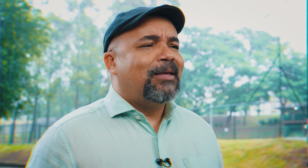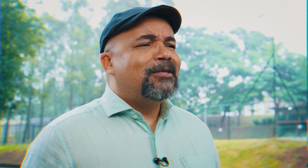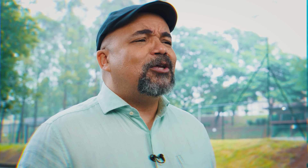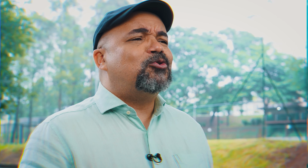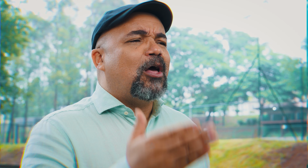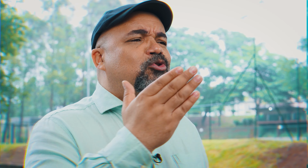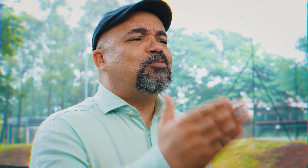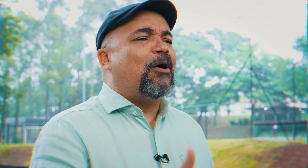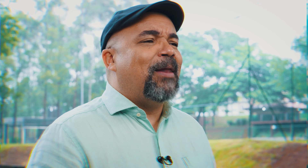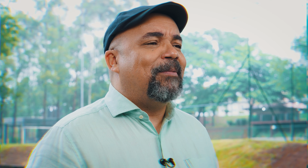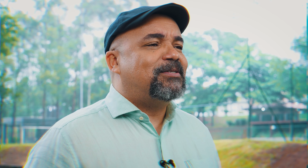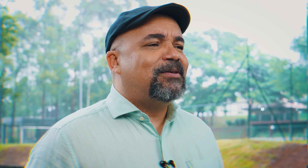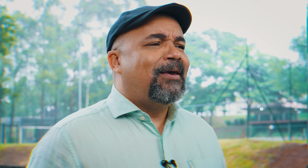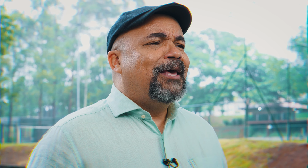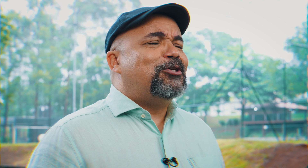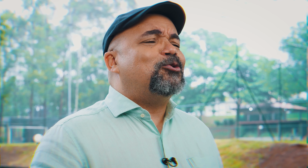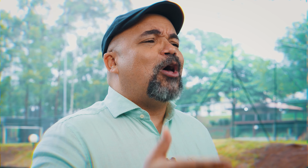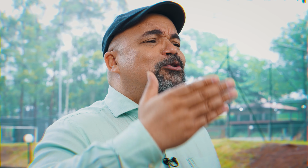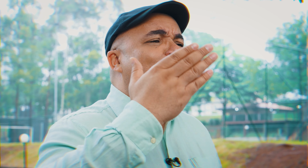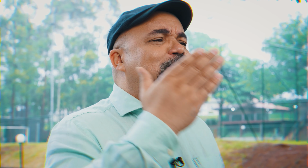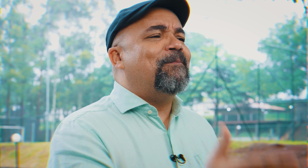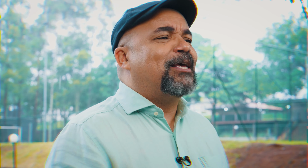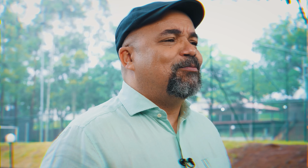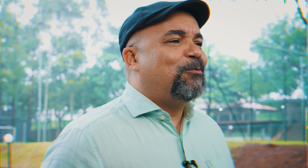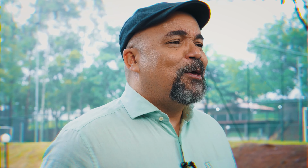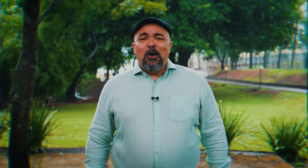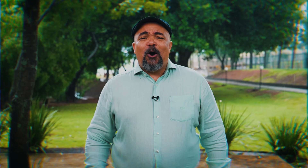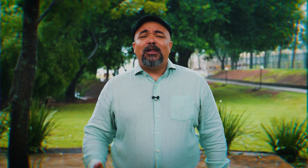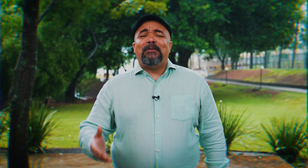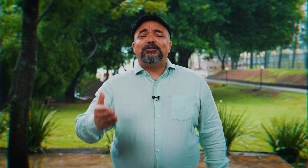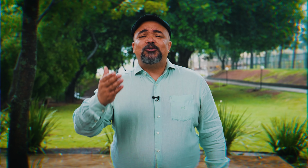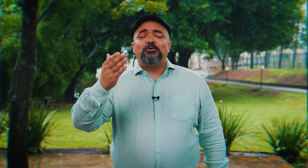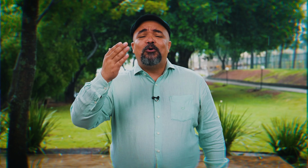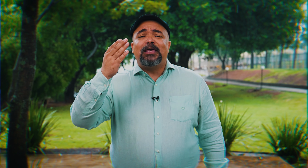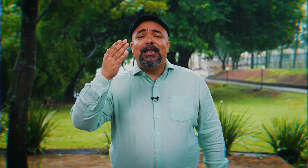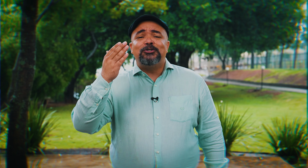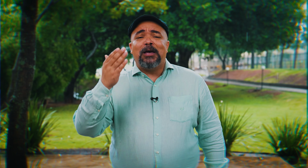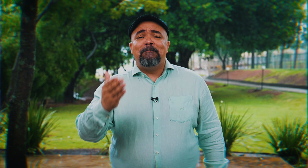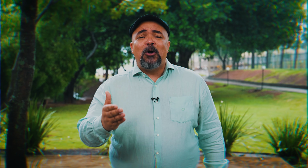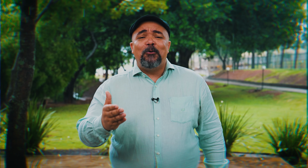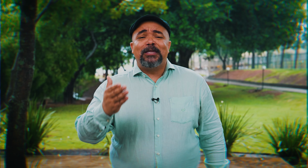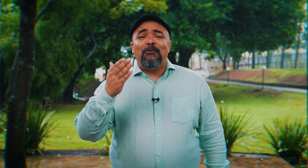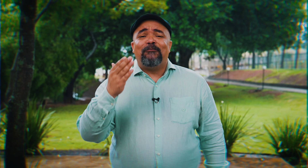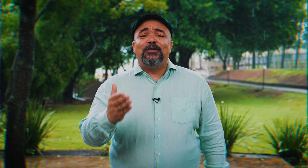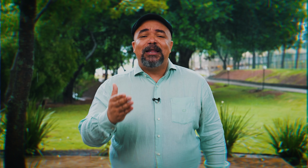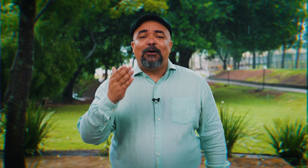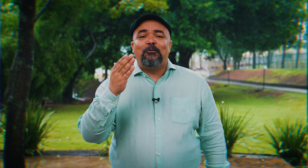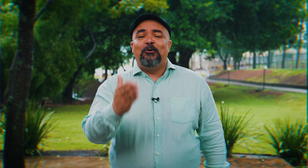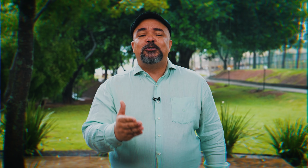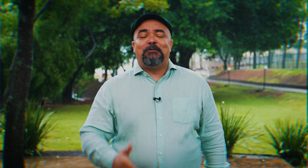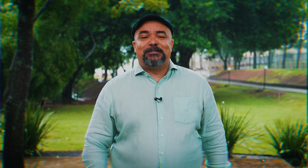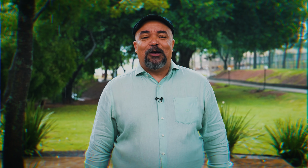circunstâncias, tire os olhos dos problemas, tire os olhos de você mesmo. Olhe para Jesus porque Ele te amou e deu a vida